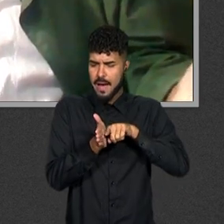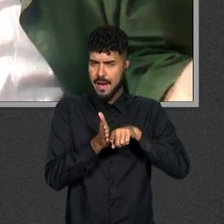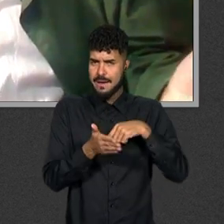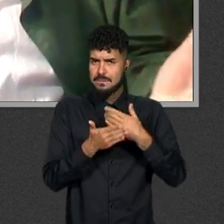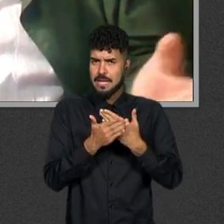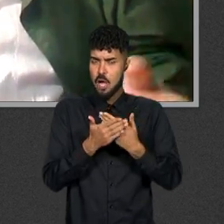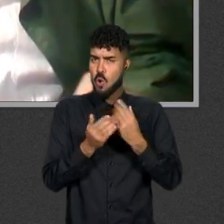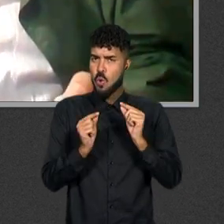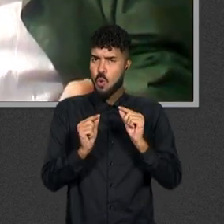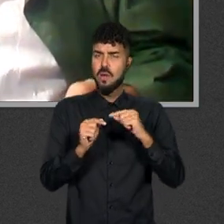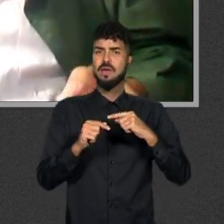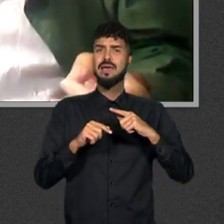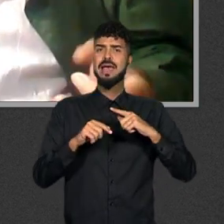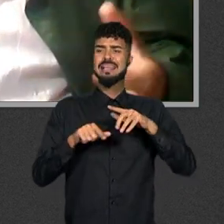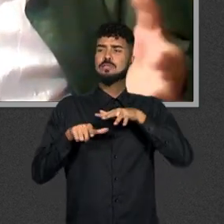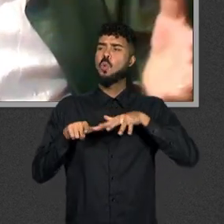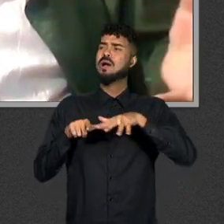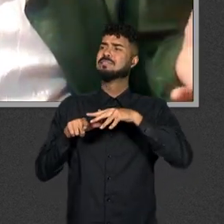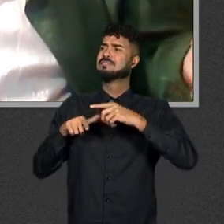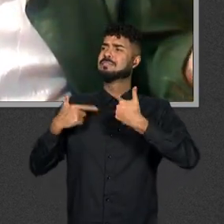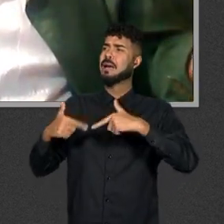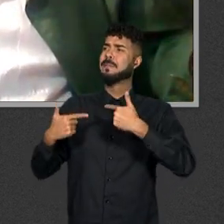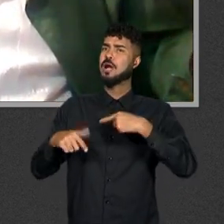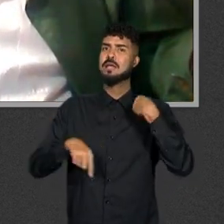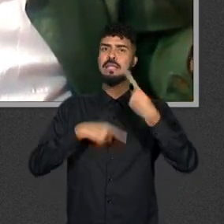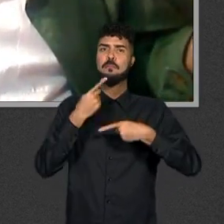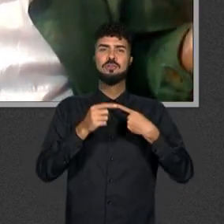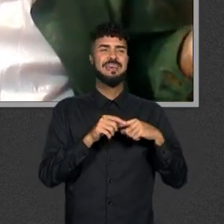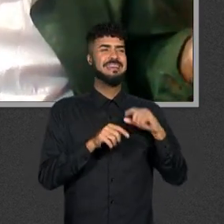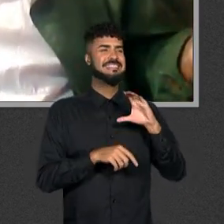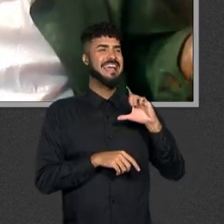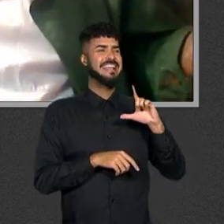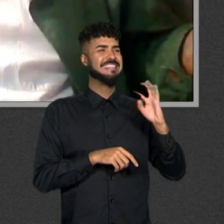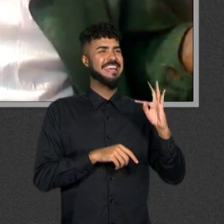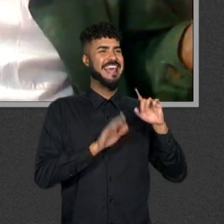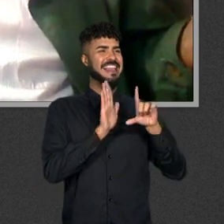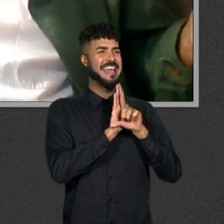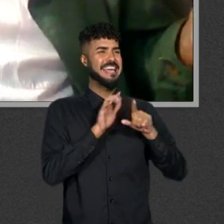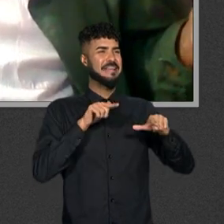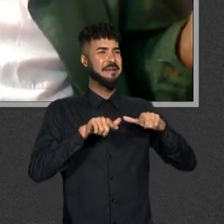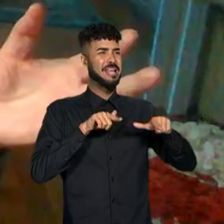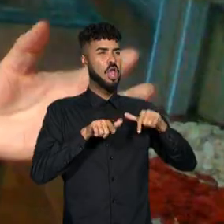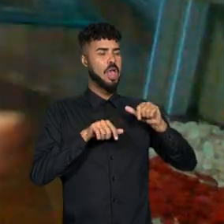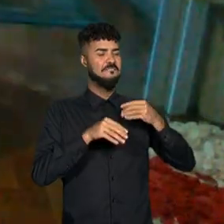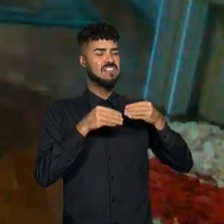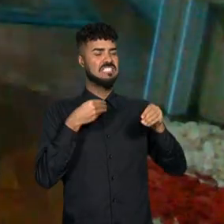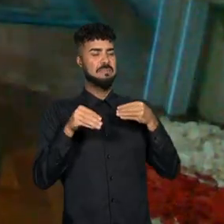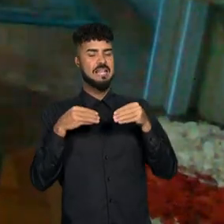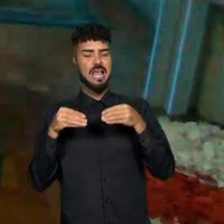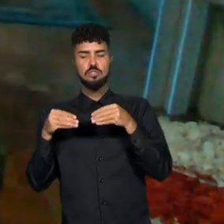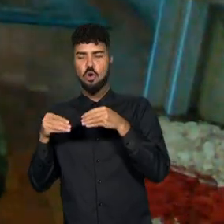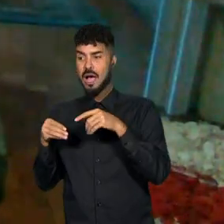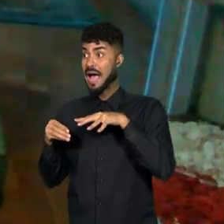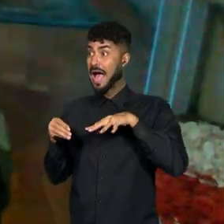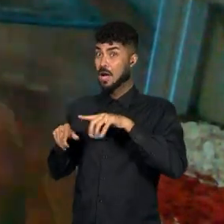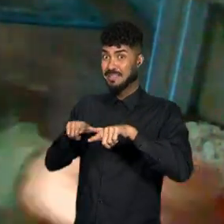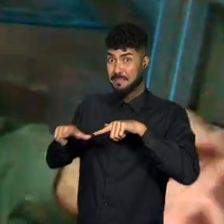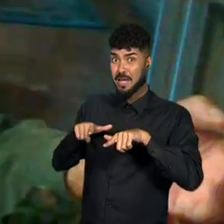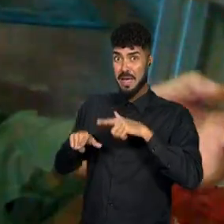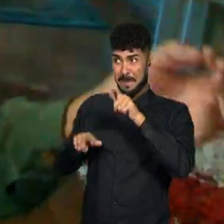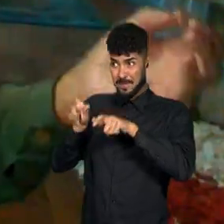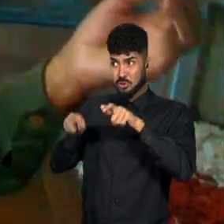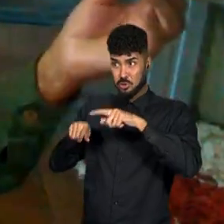do trabalho depois da flexibilização da legislação trabalhista que joga, né, o